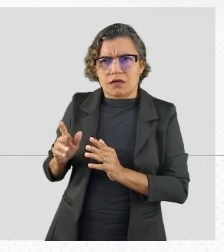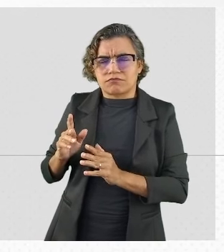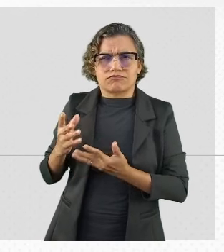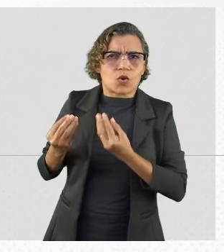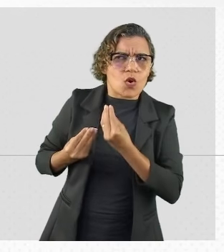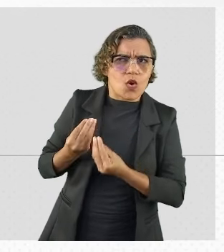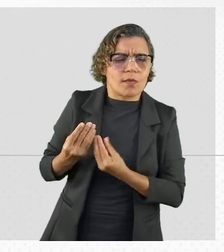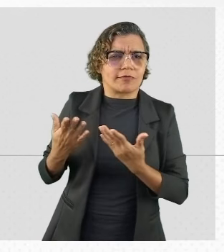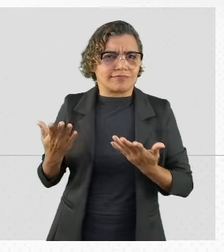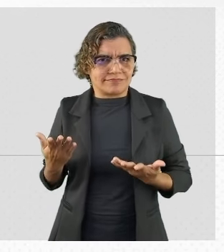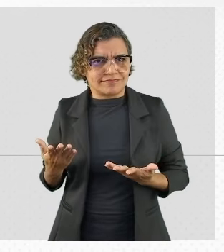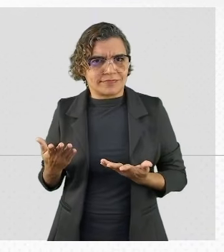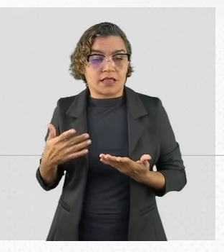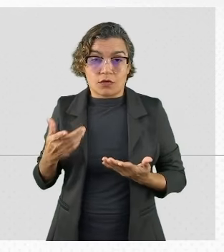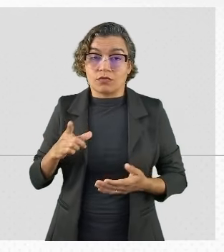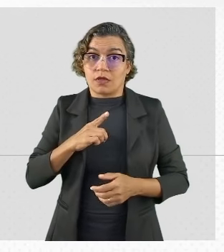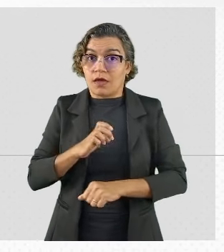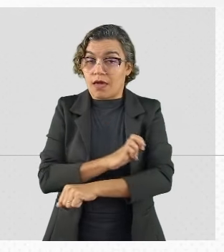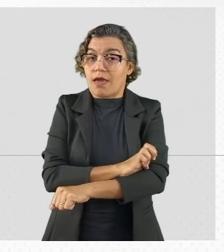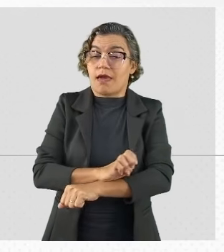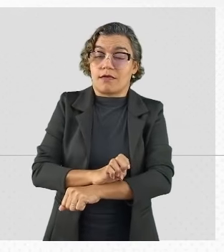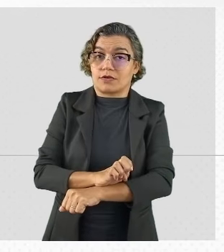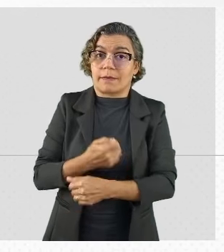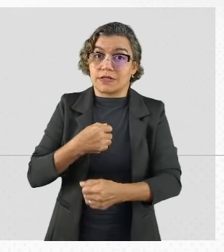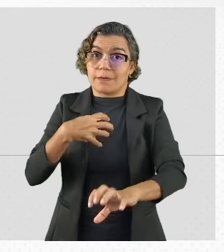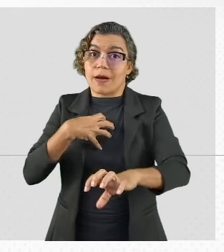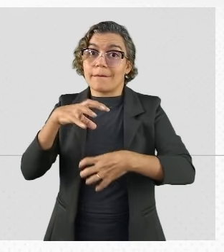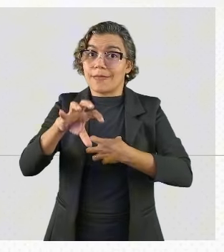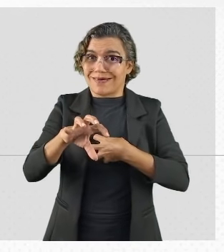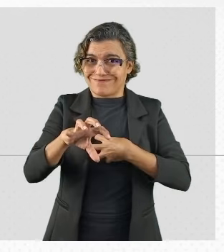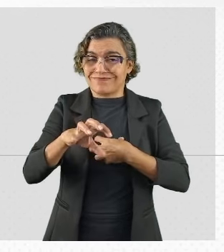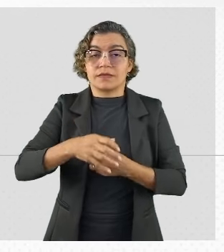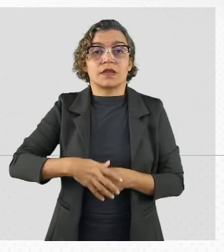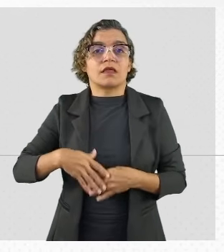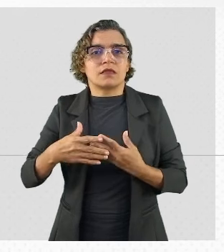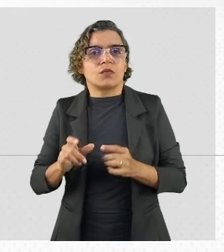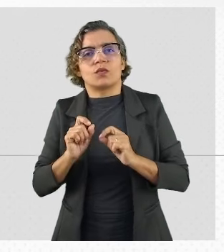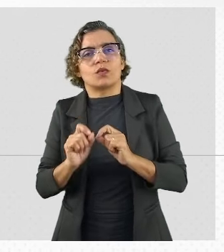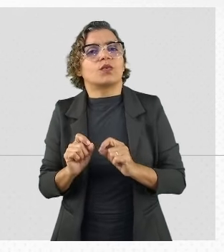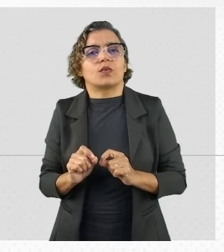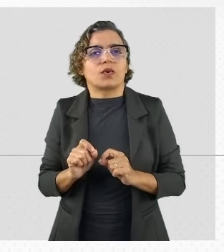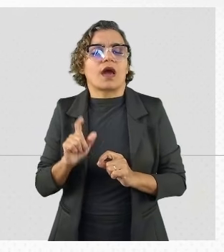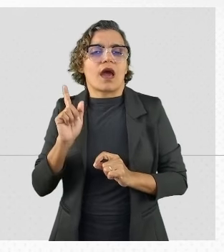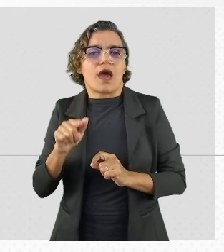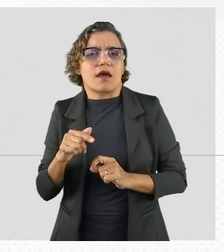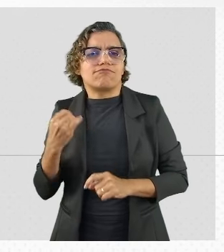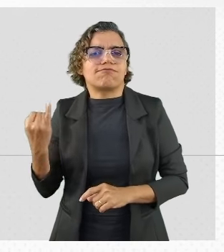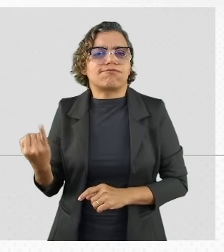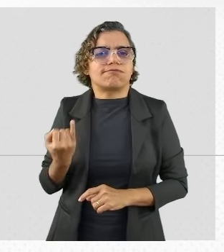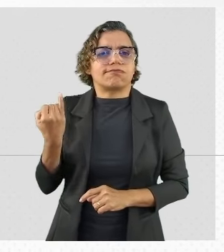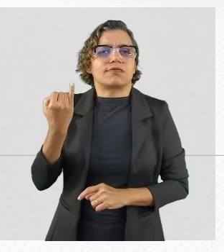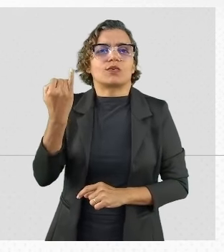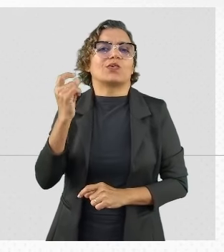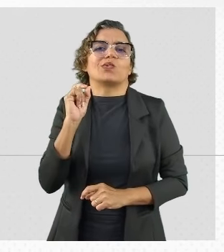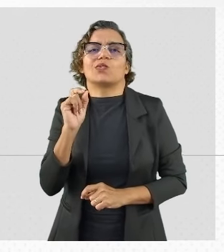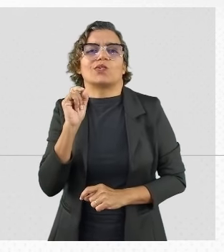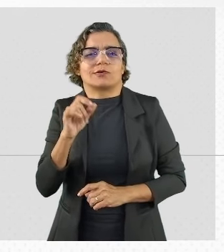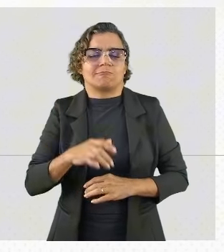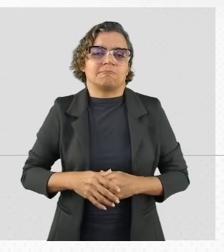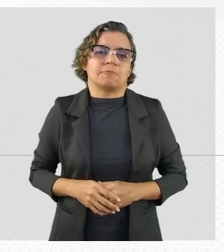desenvolve a sua ética. Então, a filosofia para o Kant aqui nesse sentido, ela é uma chave também para